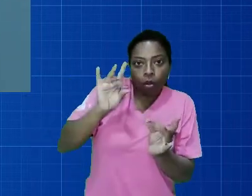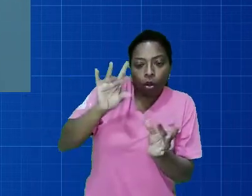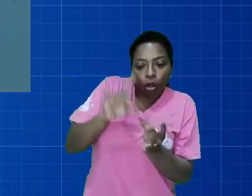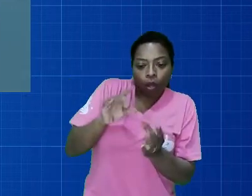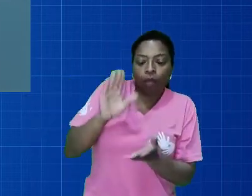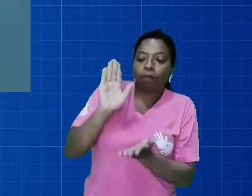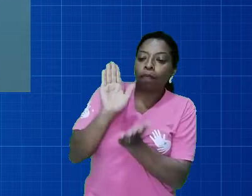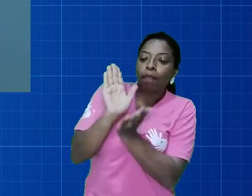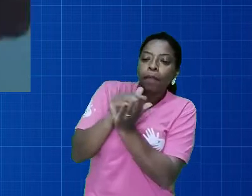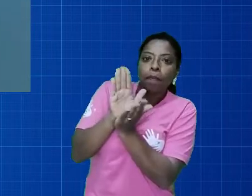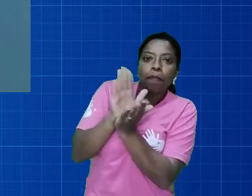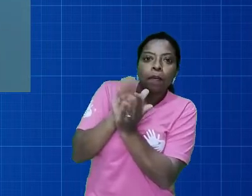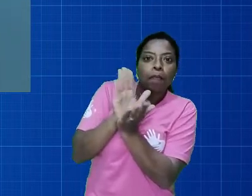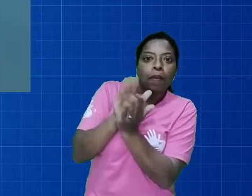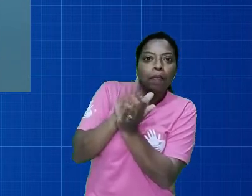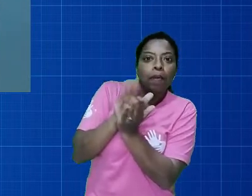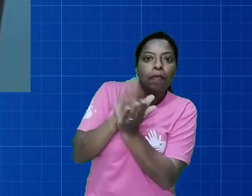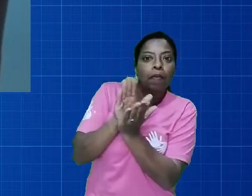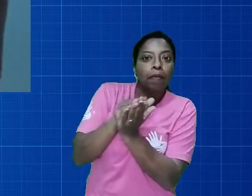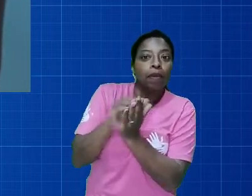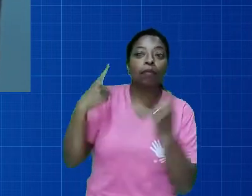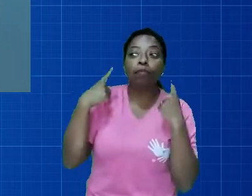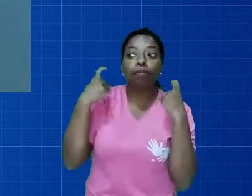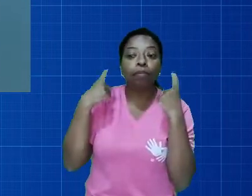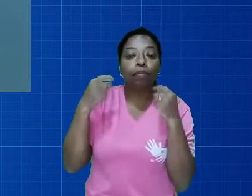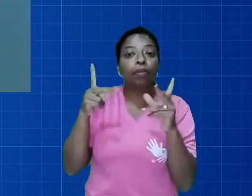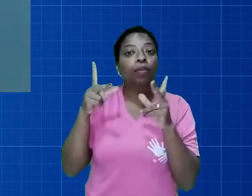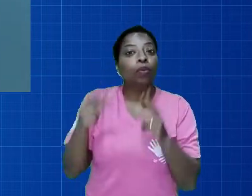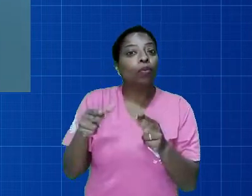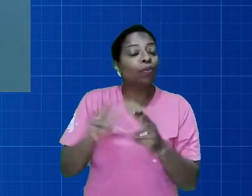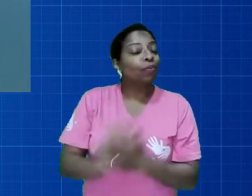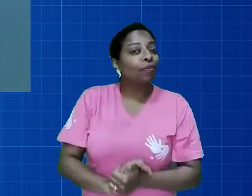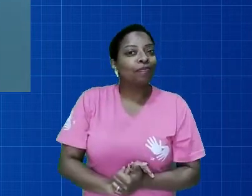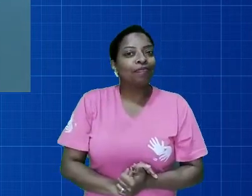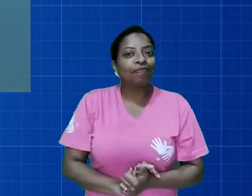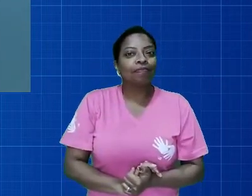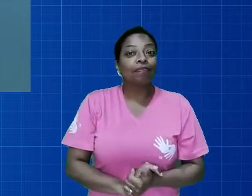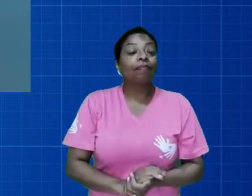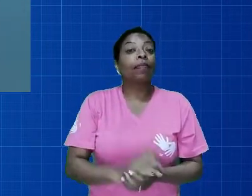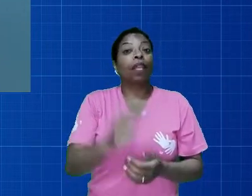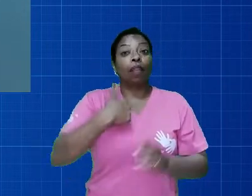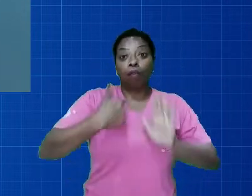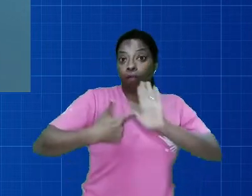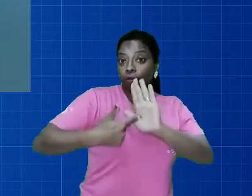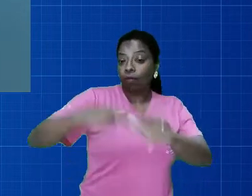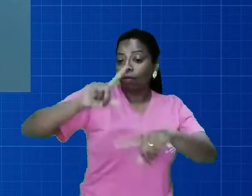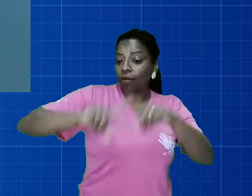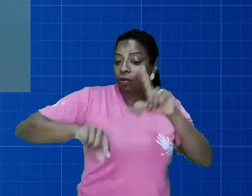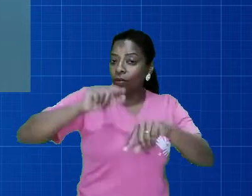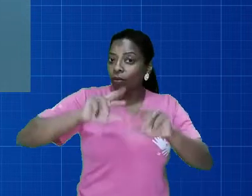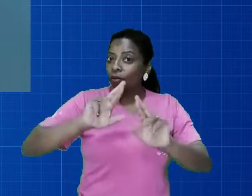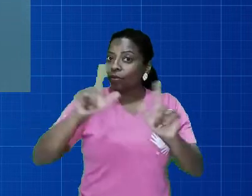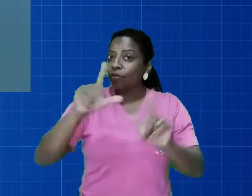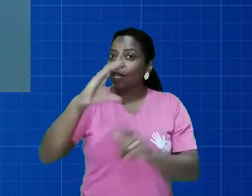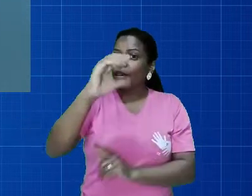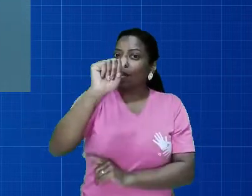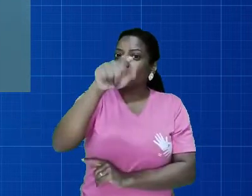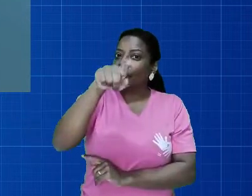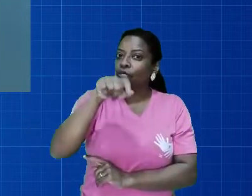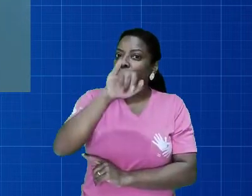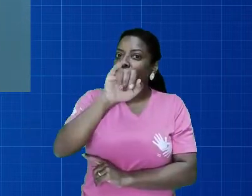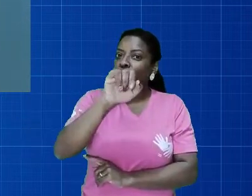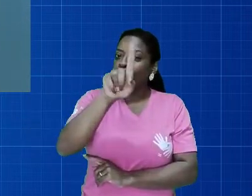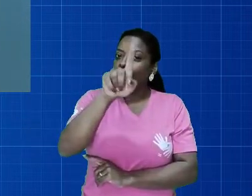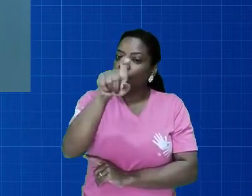bater. Outro instrumento que eu quero mostrar é o caxixi. Ele pode imitar o som de